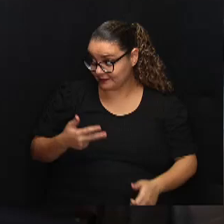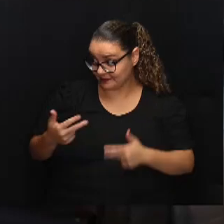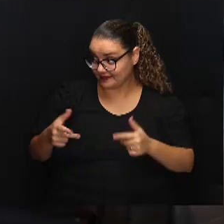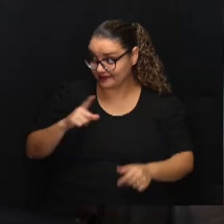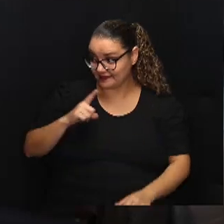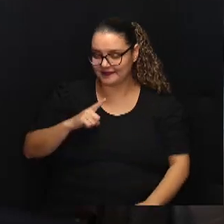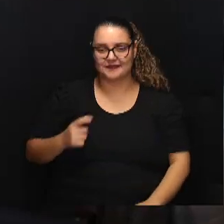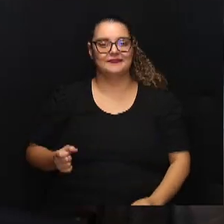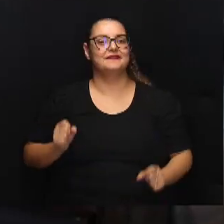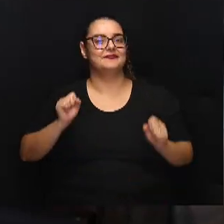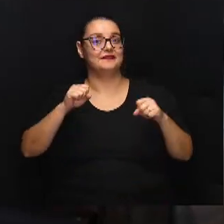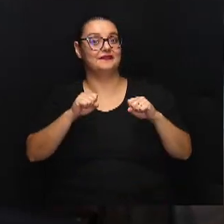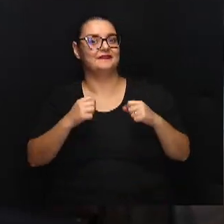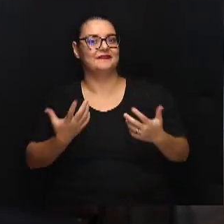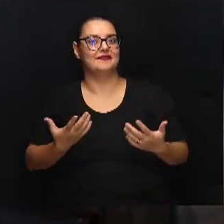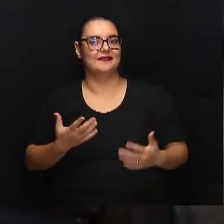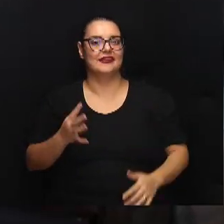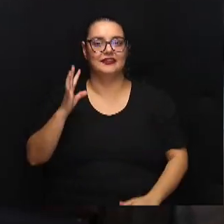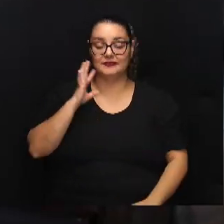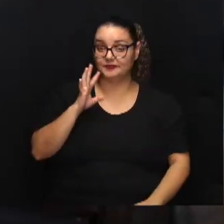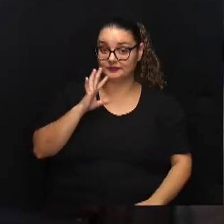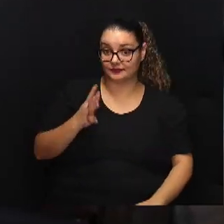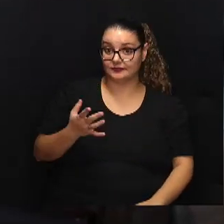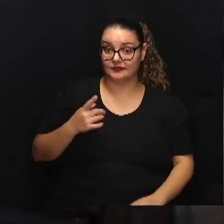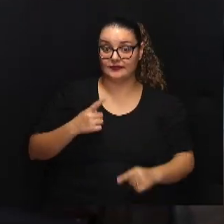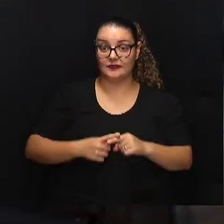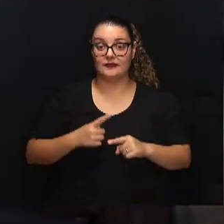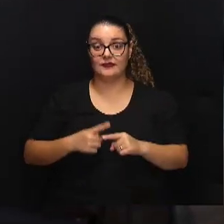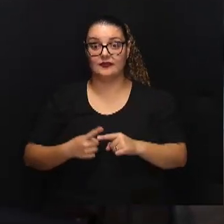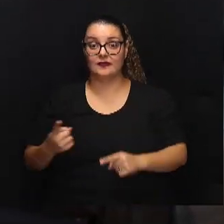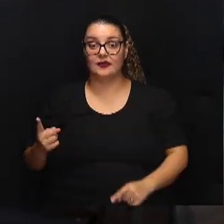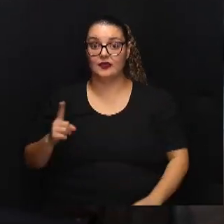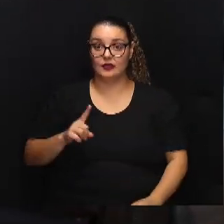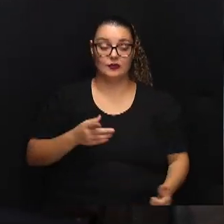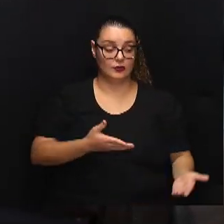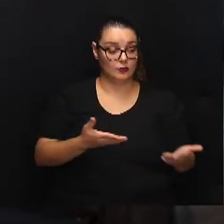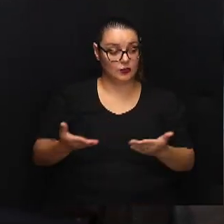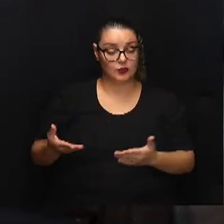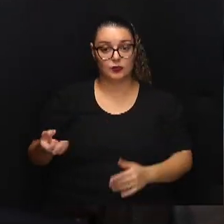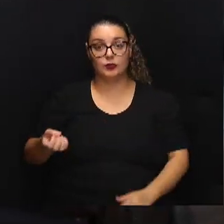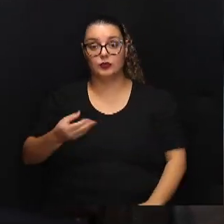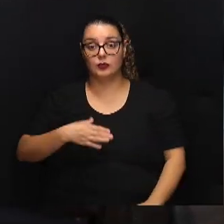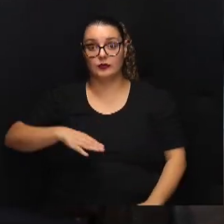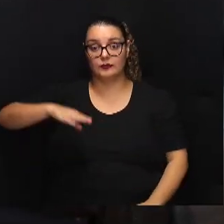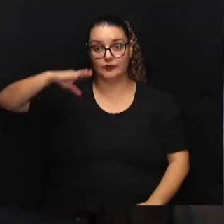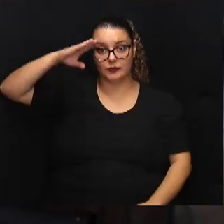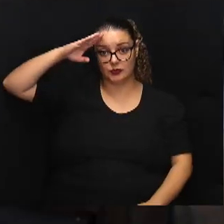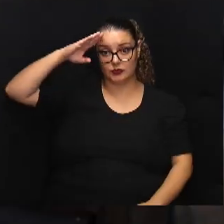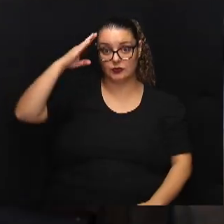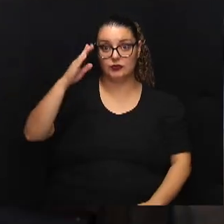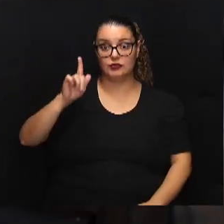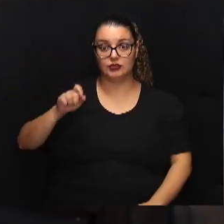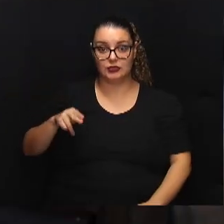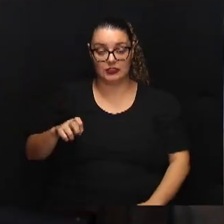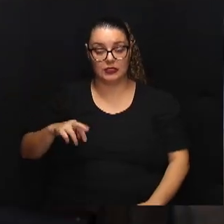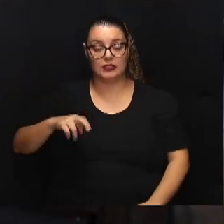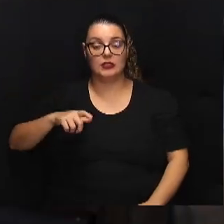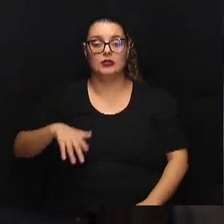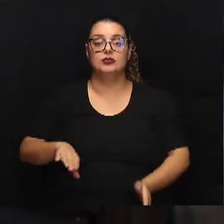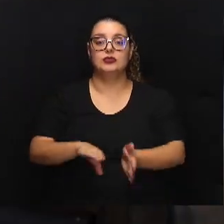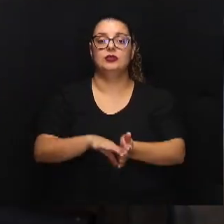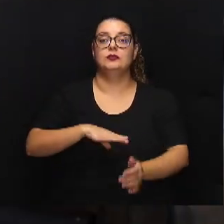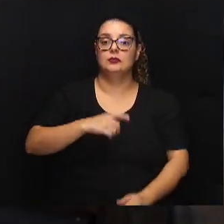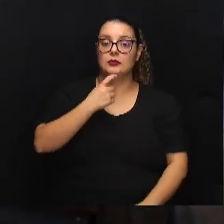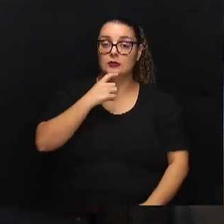Opa, foi muito interessante, né? Porque ele veio apresentar um novo general que está chegando aqui em Campinas, com a missão